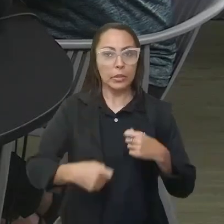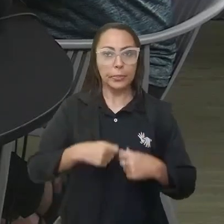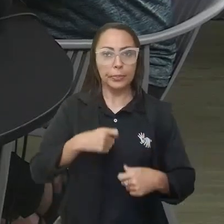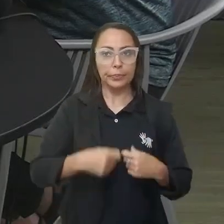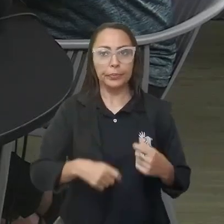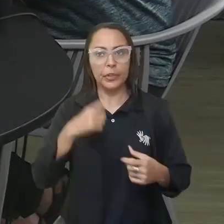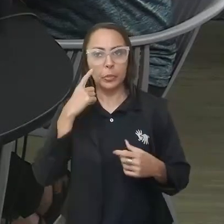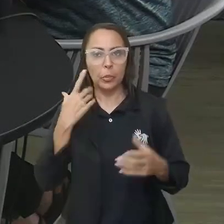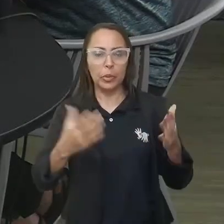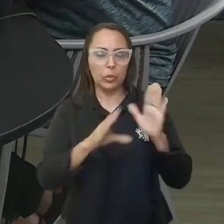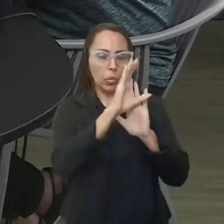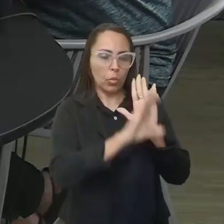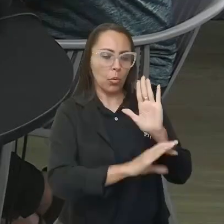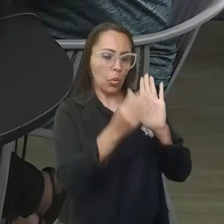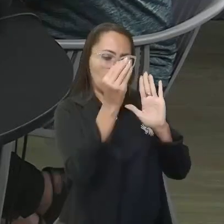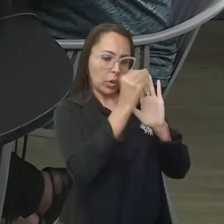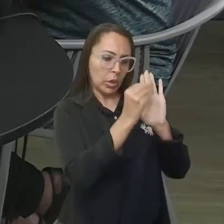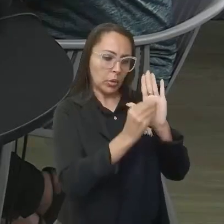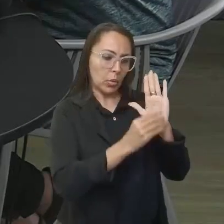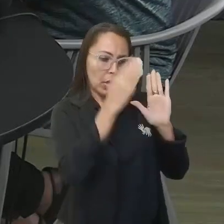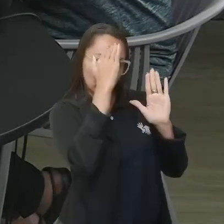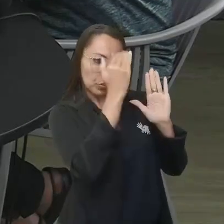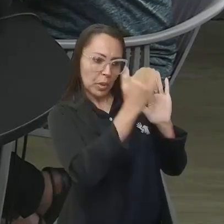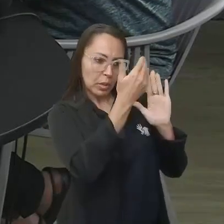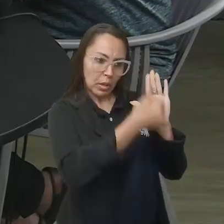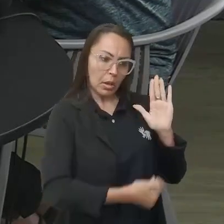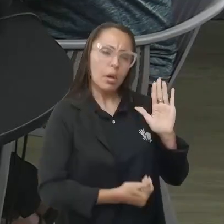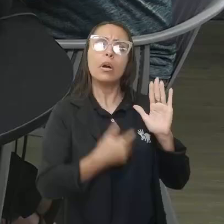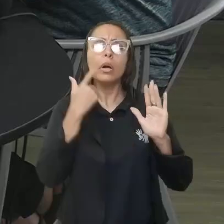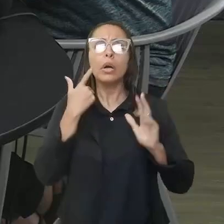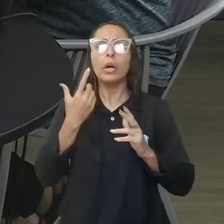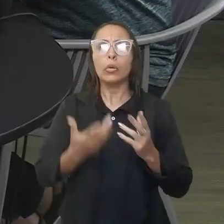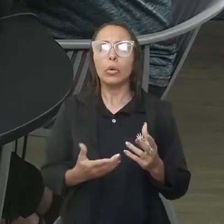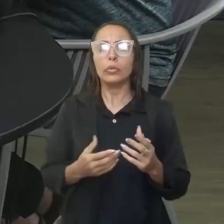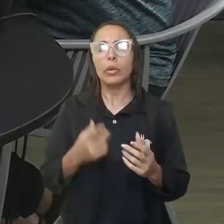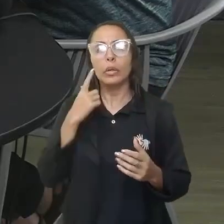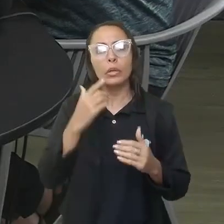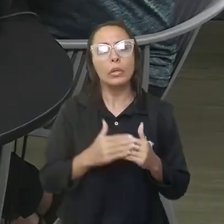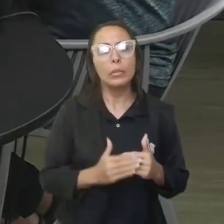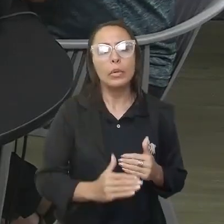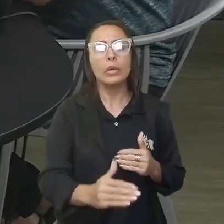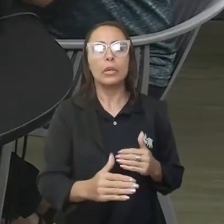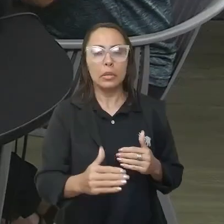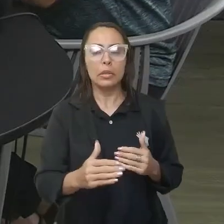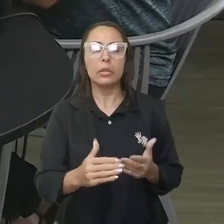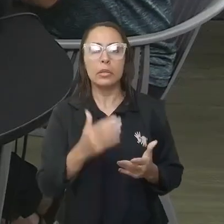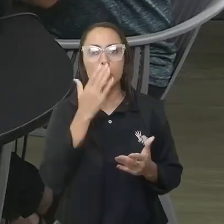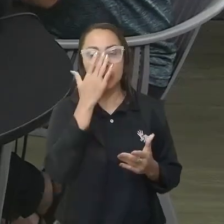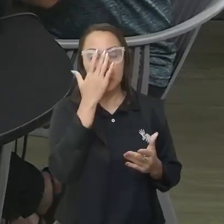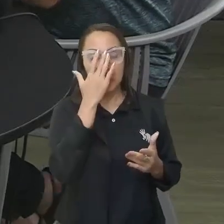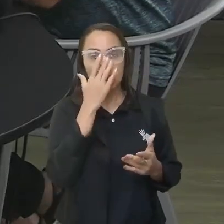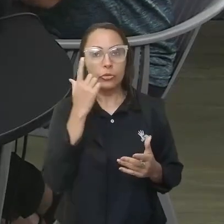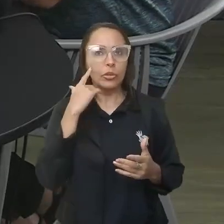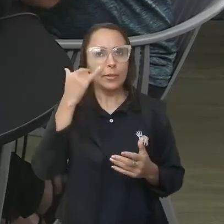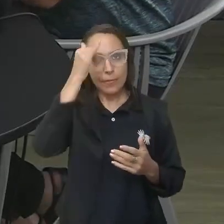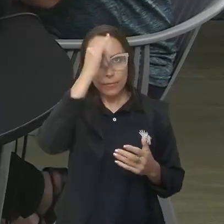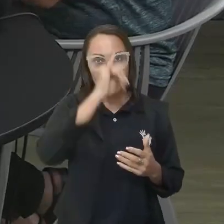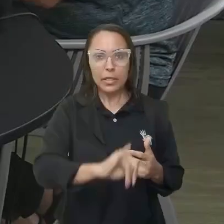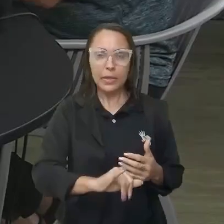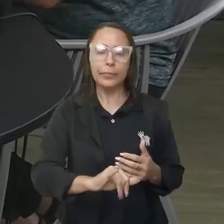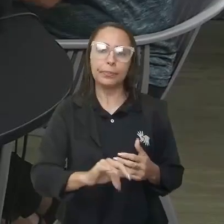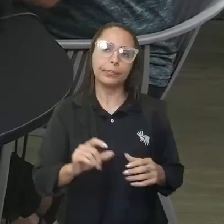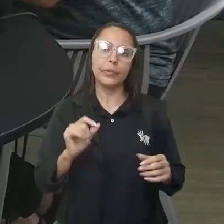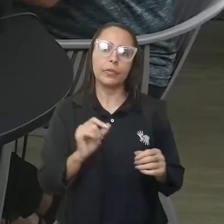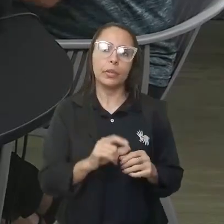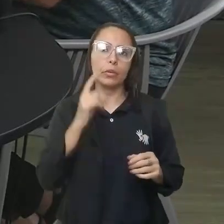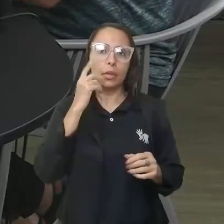está no currículo, cumprir até mesmo o que está na Constituição, quando diz que a partir do momento que a gente evita fazer com que